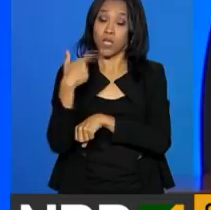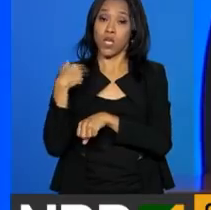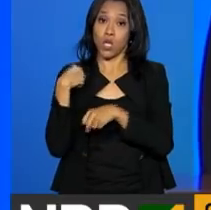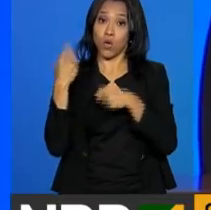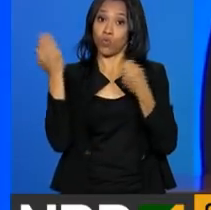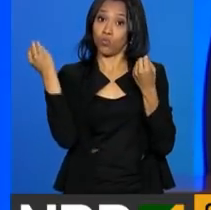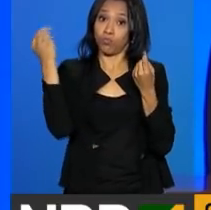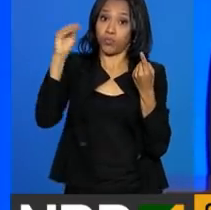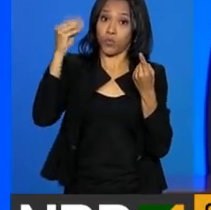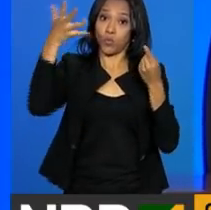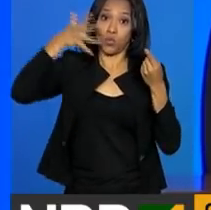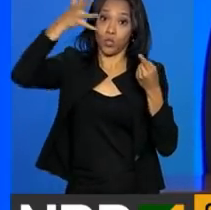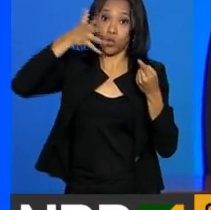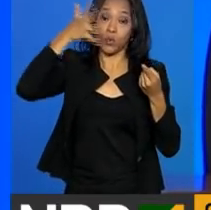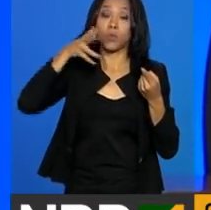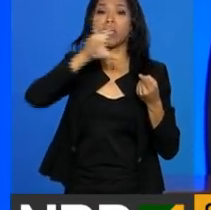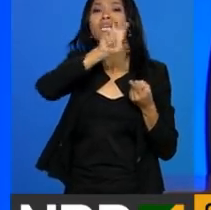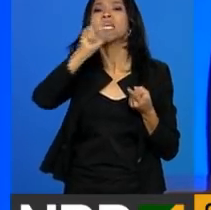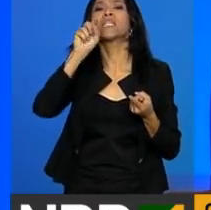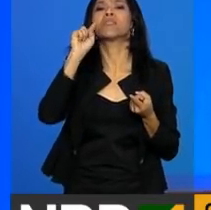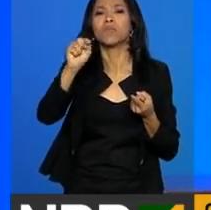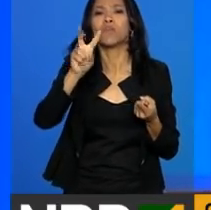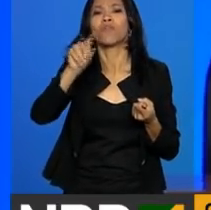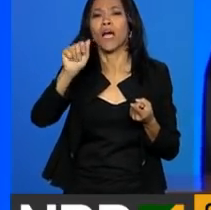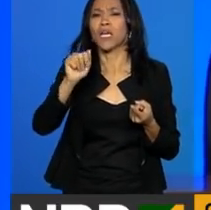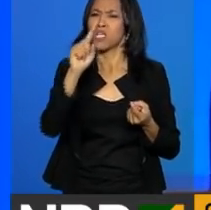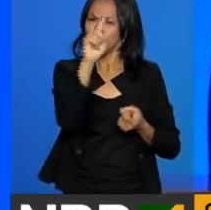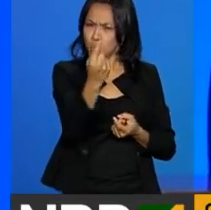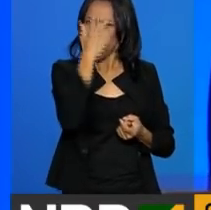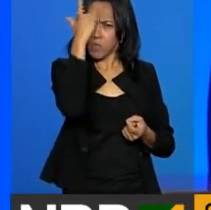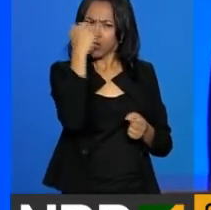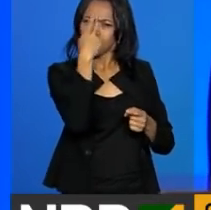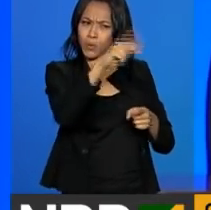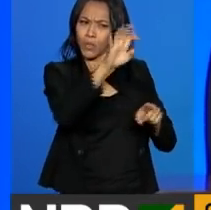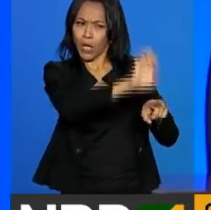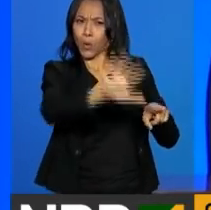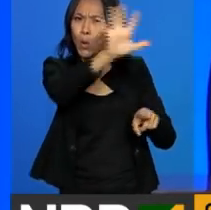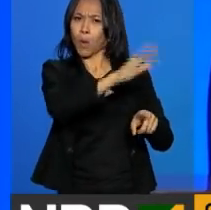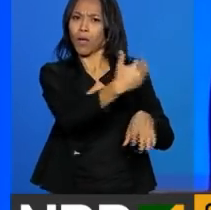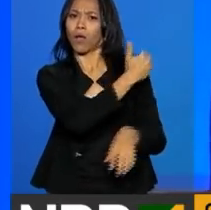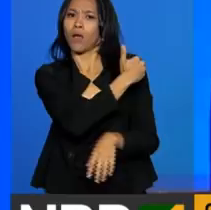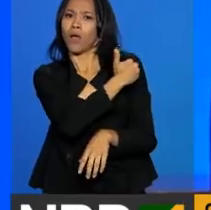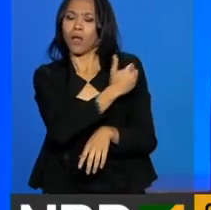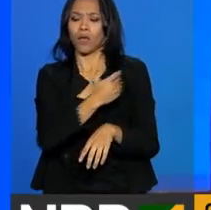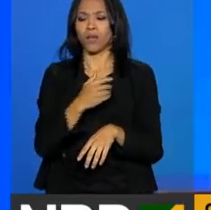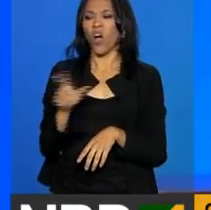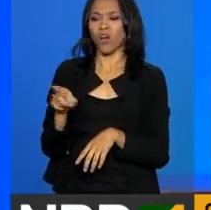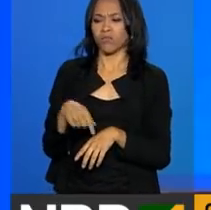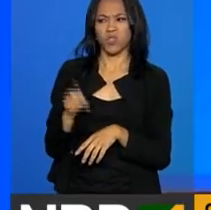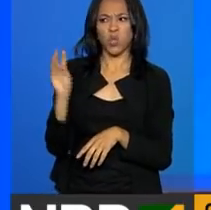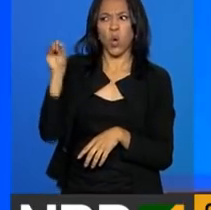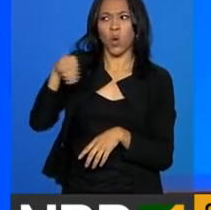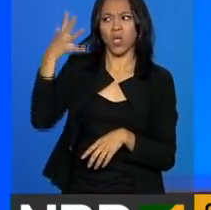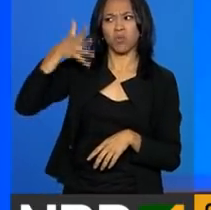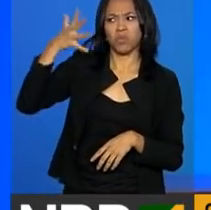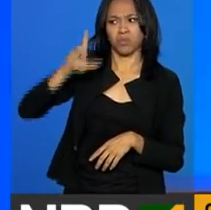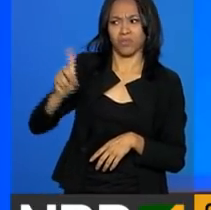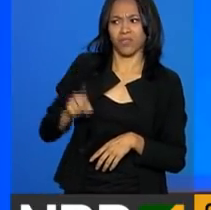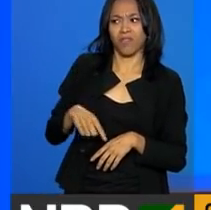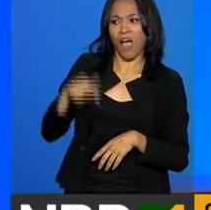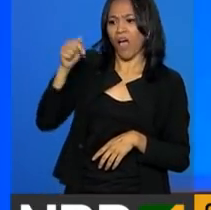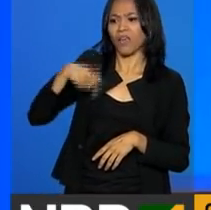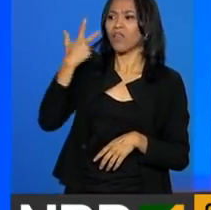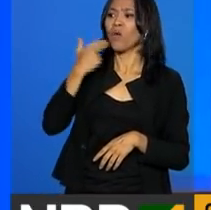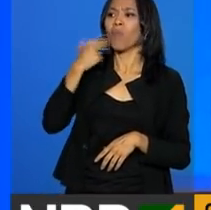vagas o ensino em tempo integral é um europeu lá que estava conversando comigo só não coloca em seu discurso não porque aqui na europa todos têm